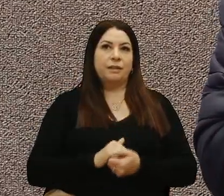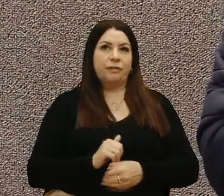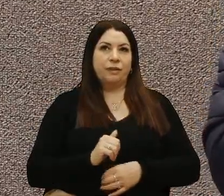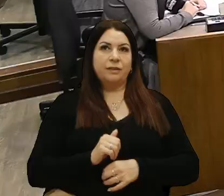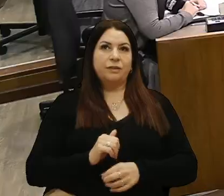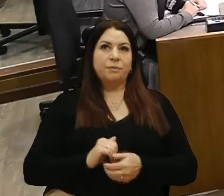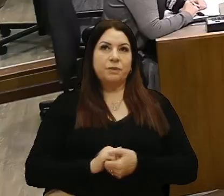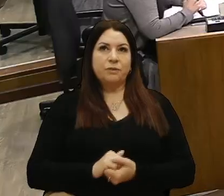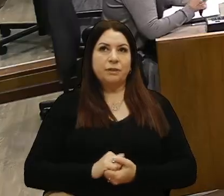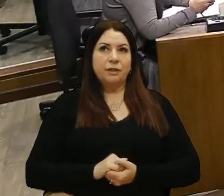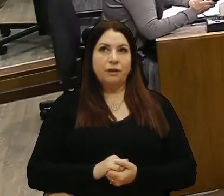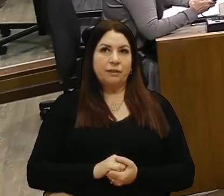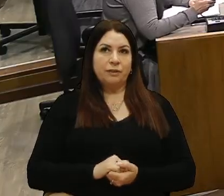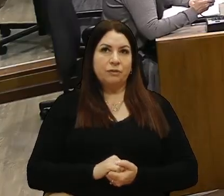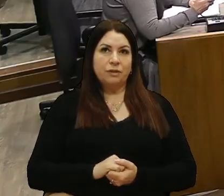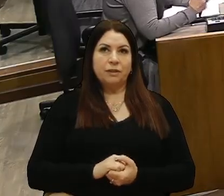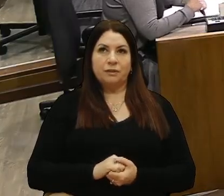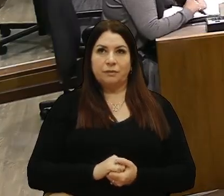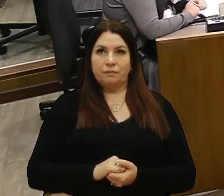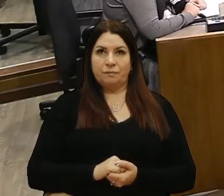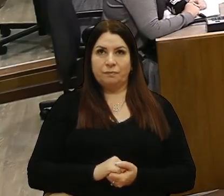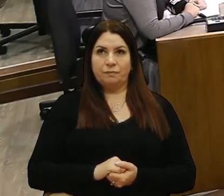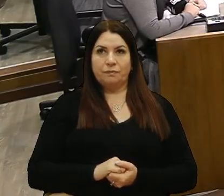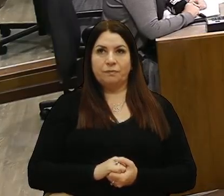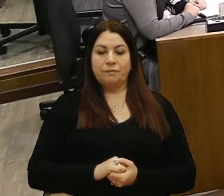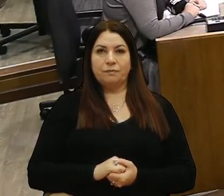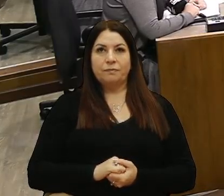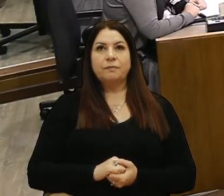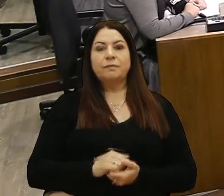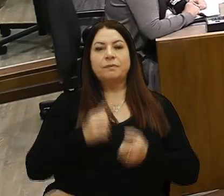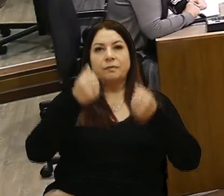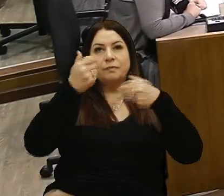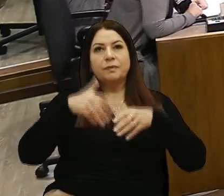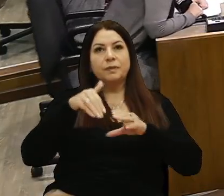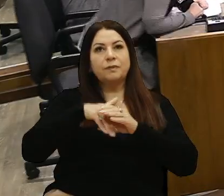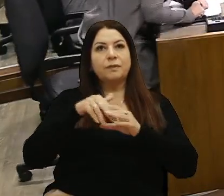obrigado. Obrigado, vereador Edson da Rosa. Em declaração de voto, vereadora Rose Frigê.